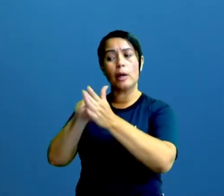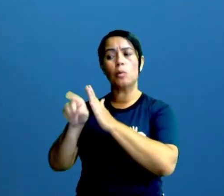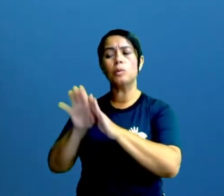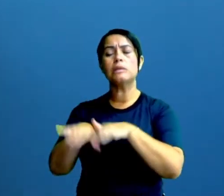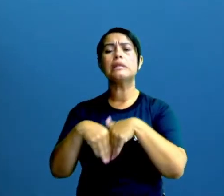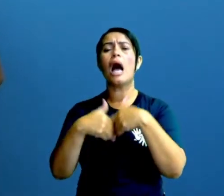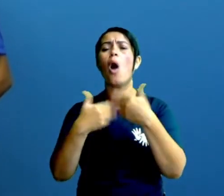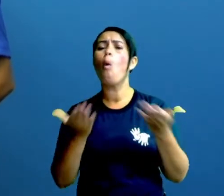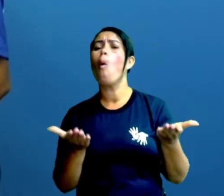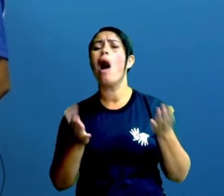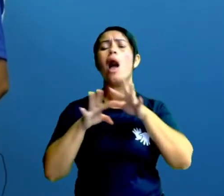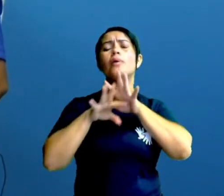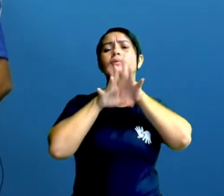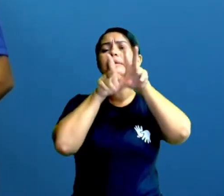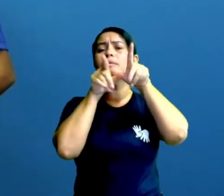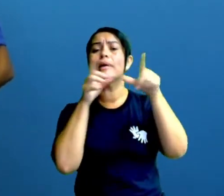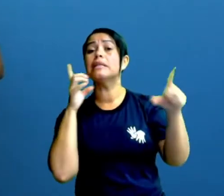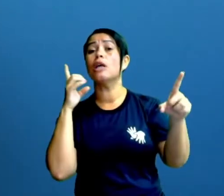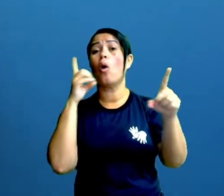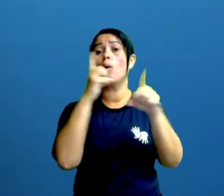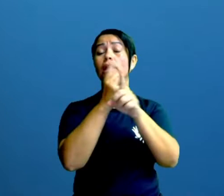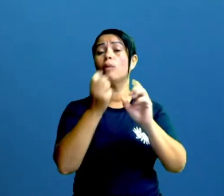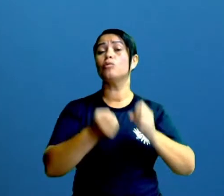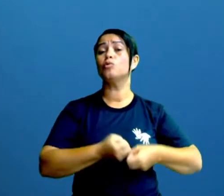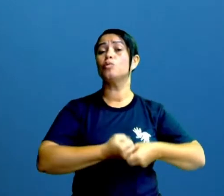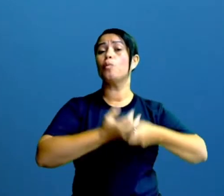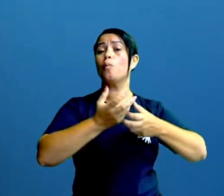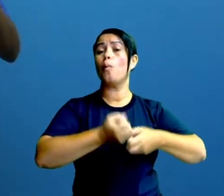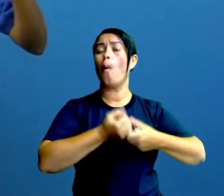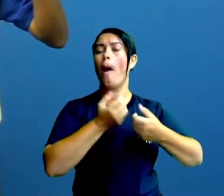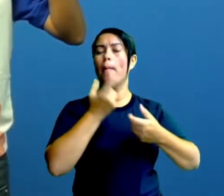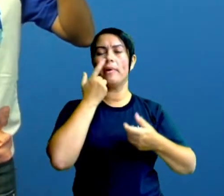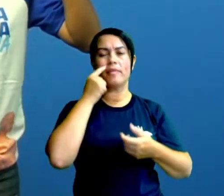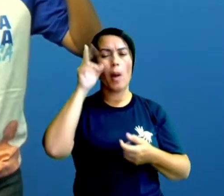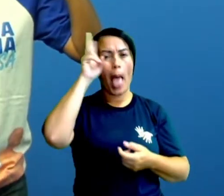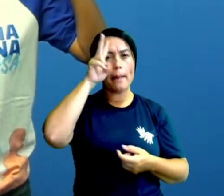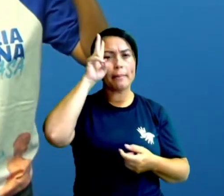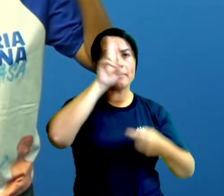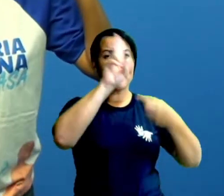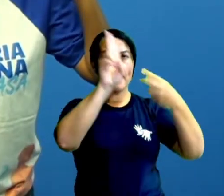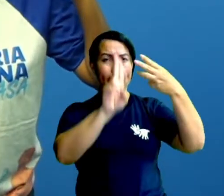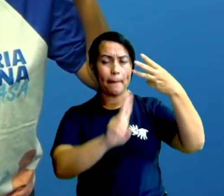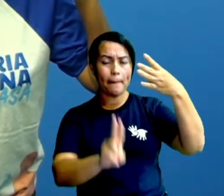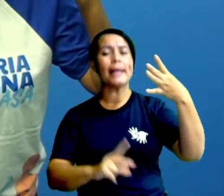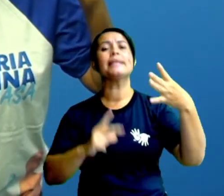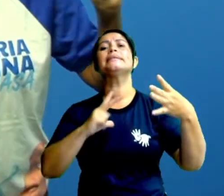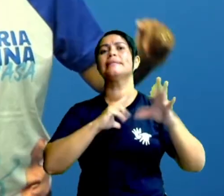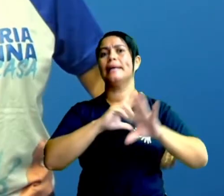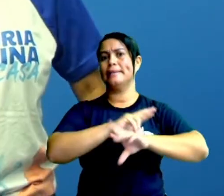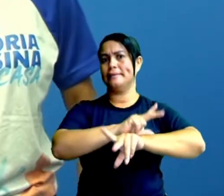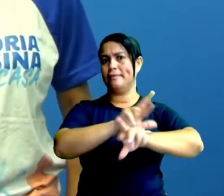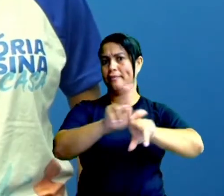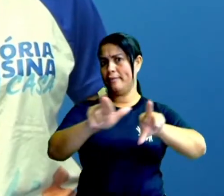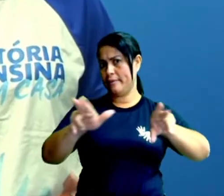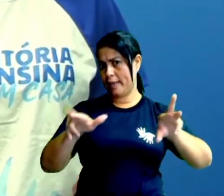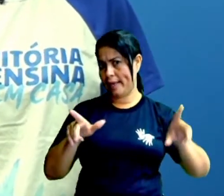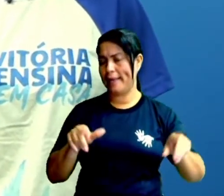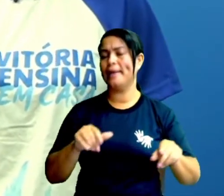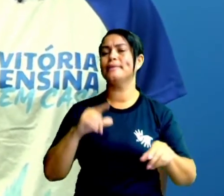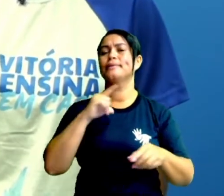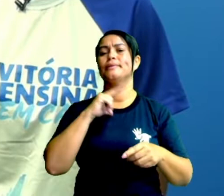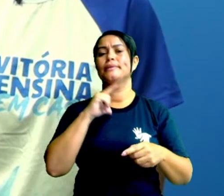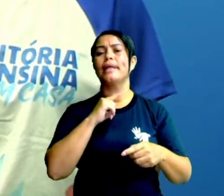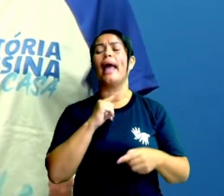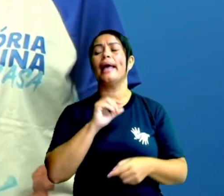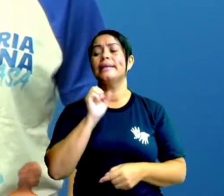quais animais nós encontramos no poema a gente encontra assim ó vários